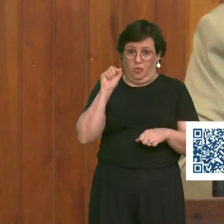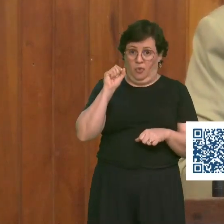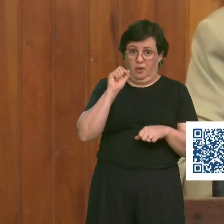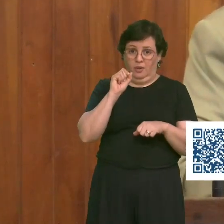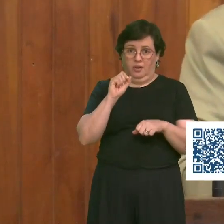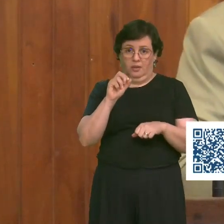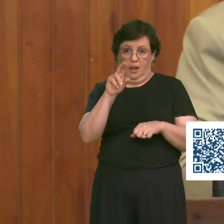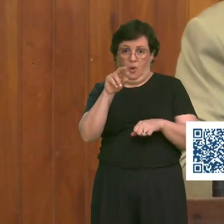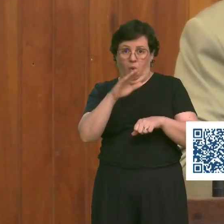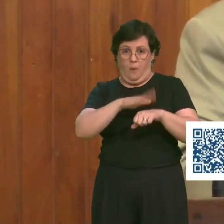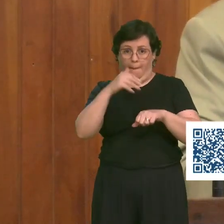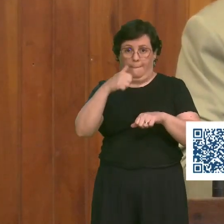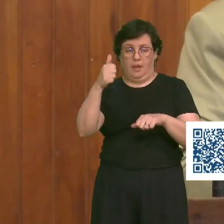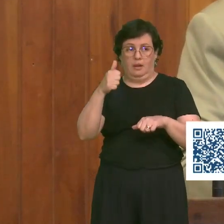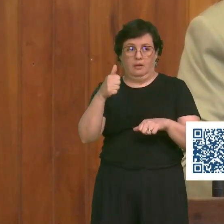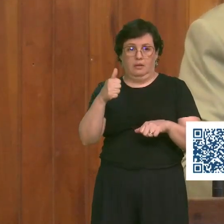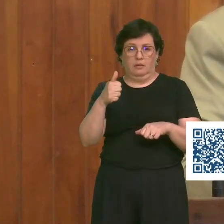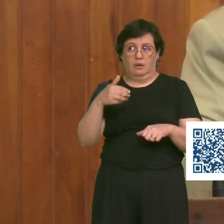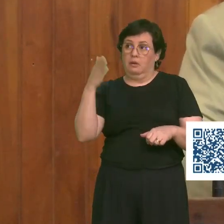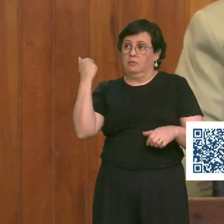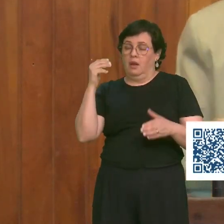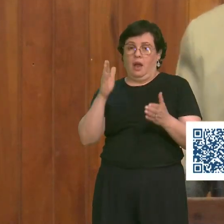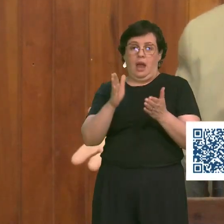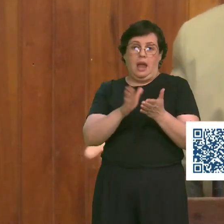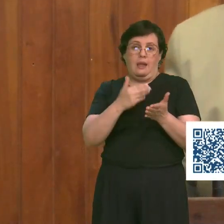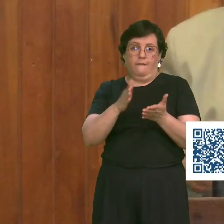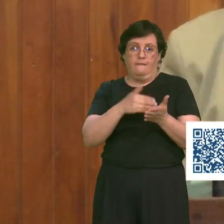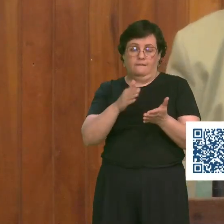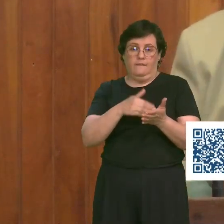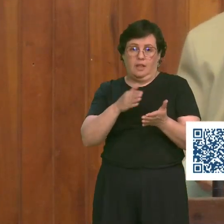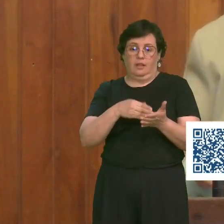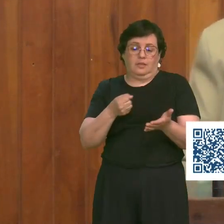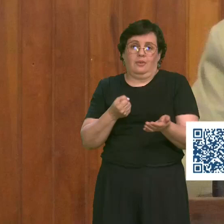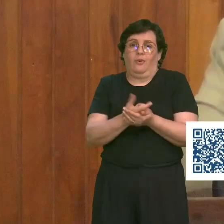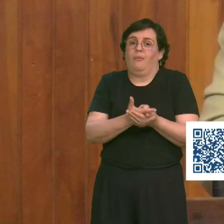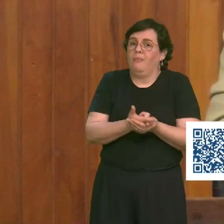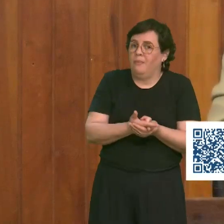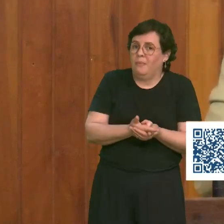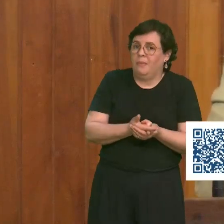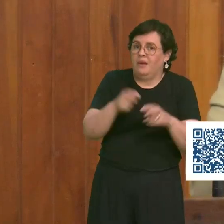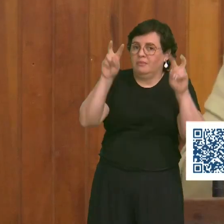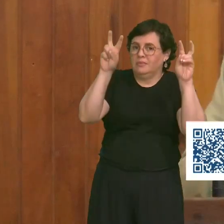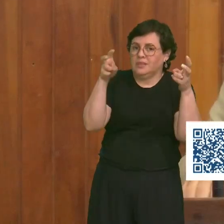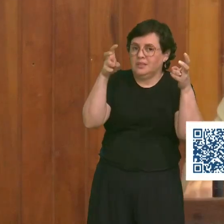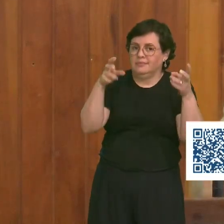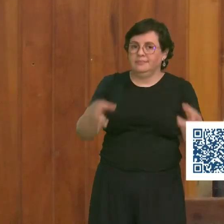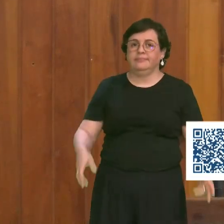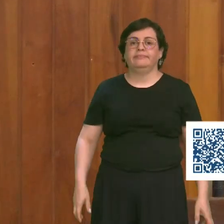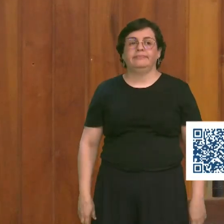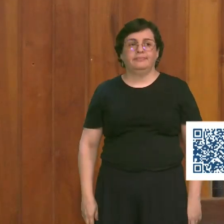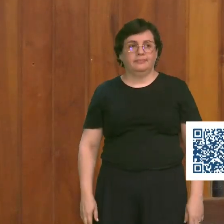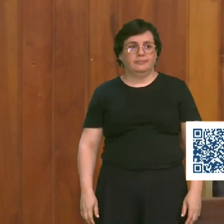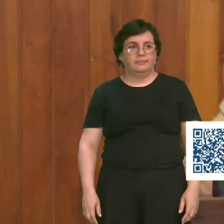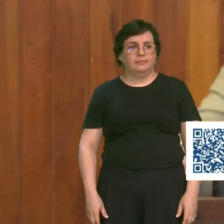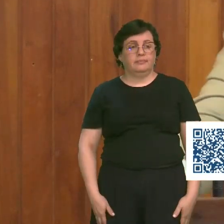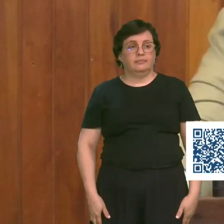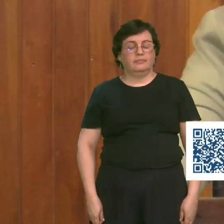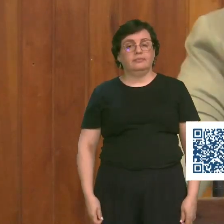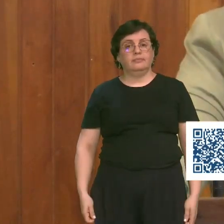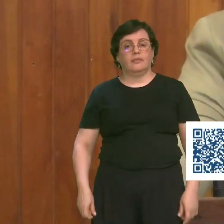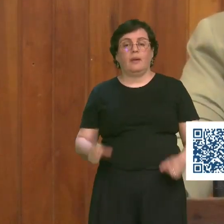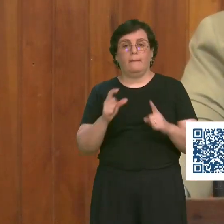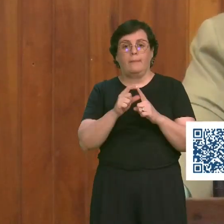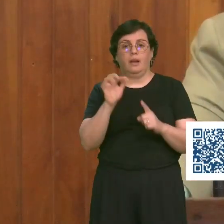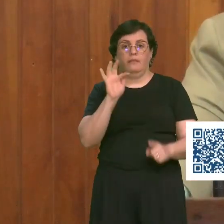entendi na revista Exame acho que era comprado aquele título só pode porque prazerosamente Vereador chefe